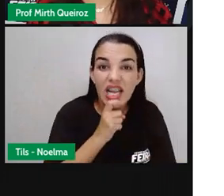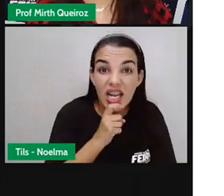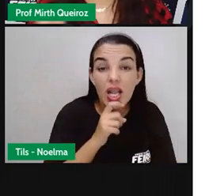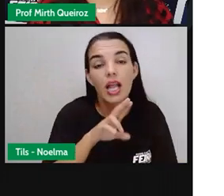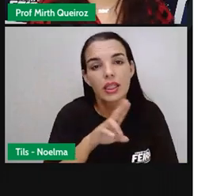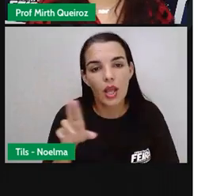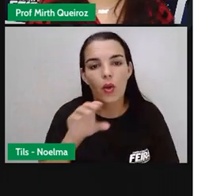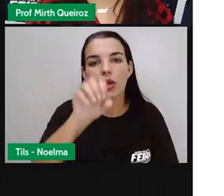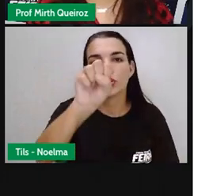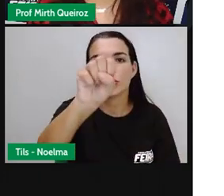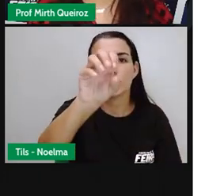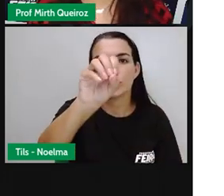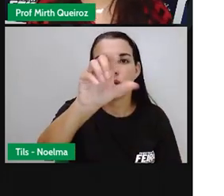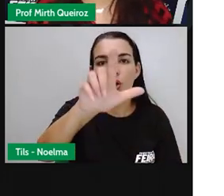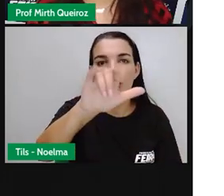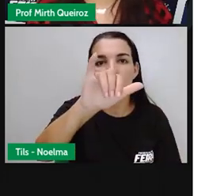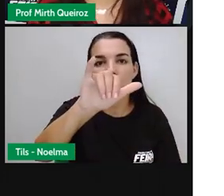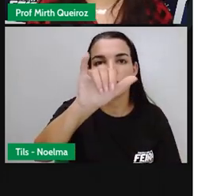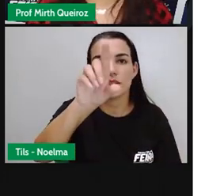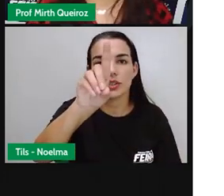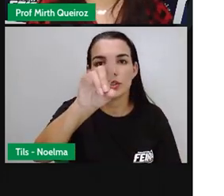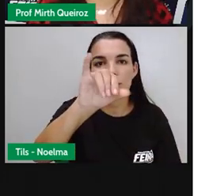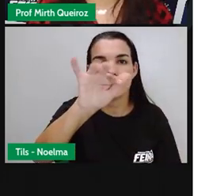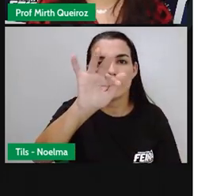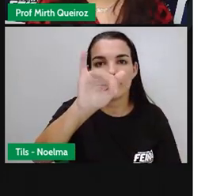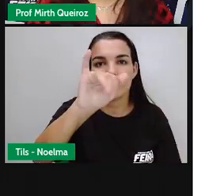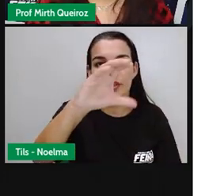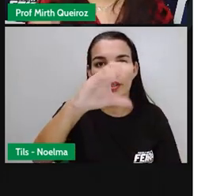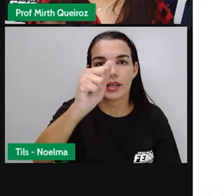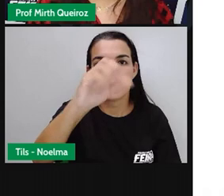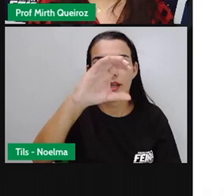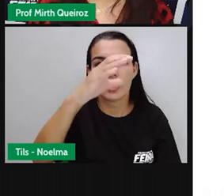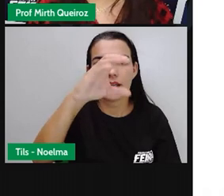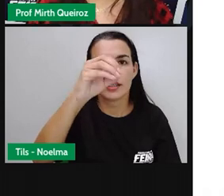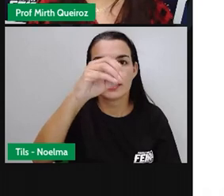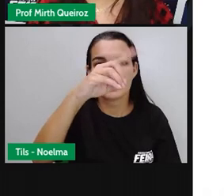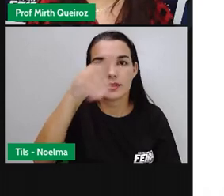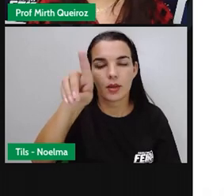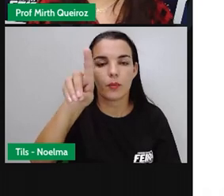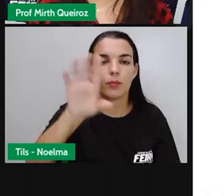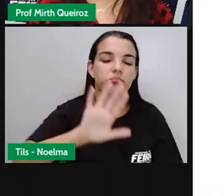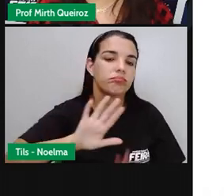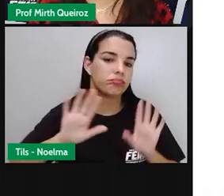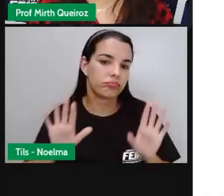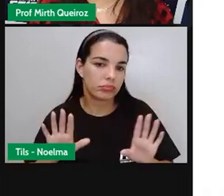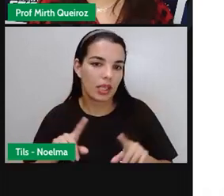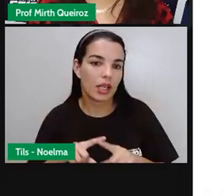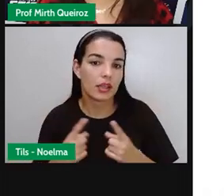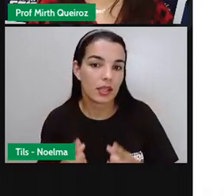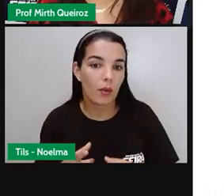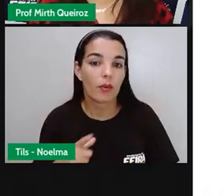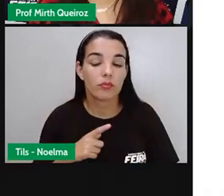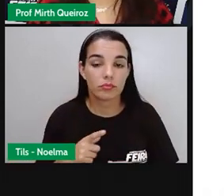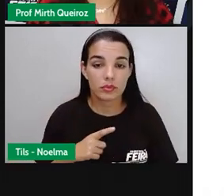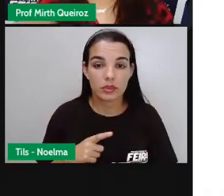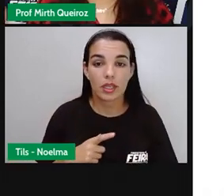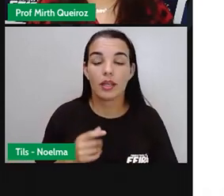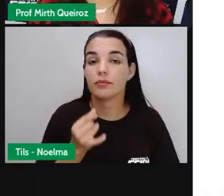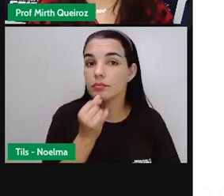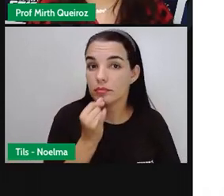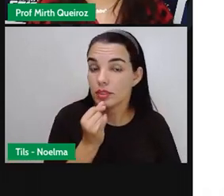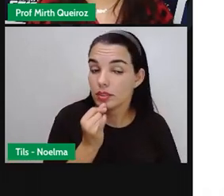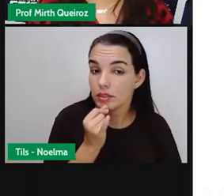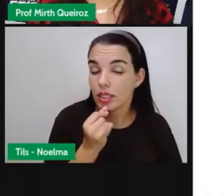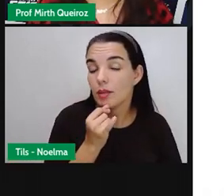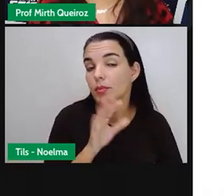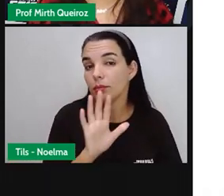solidificação, é quando a gente pega a água, põe no congelador e aí vai virar gelo. E essa matéria, ela também pode, há